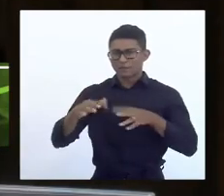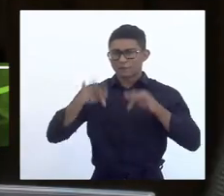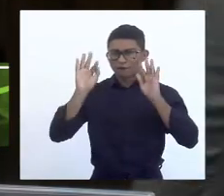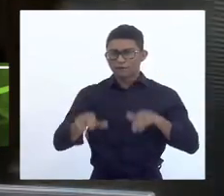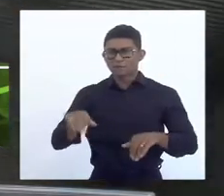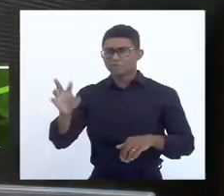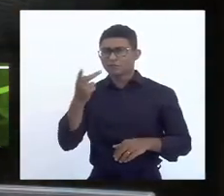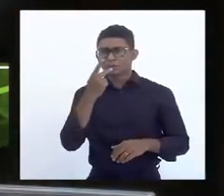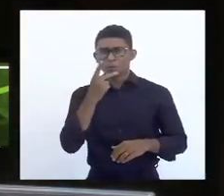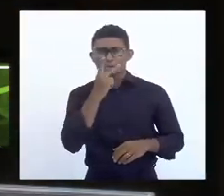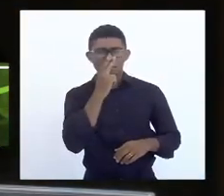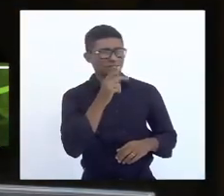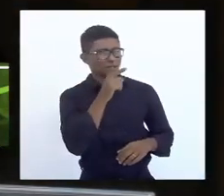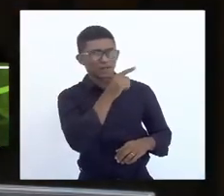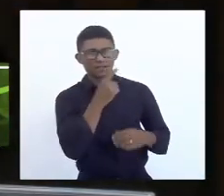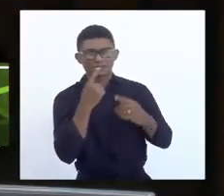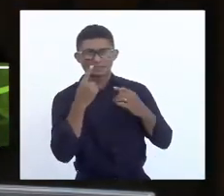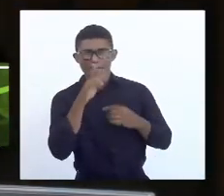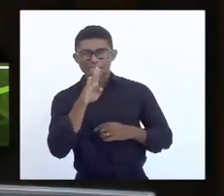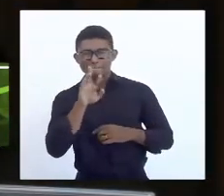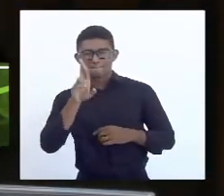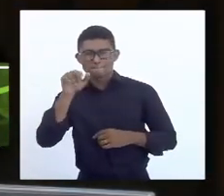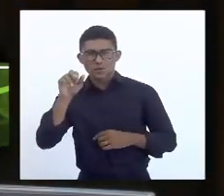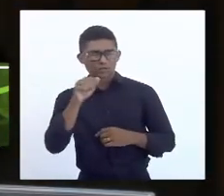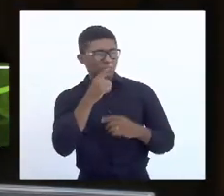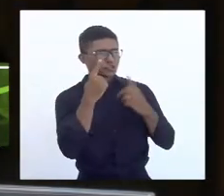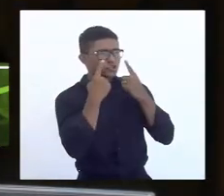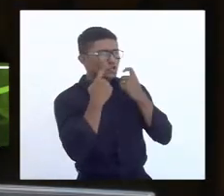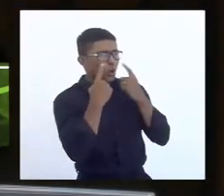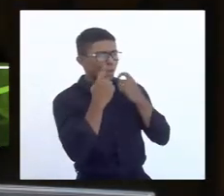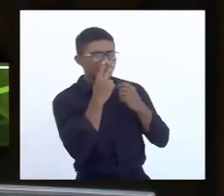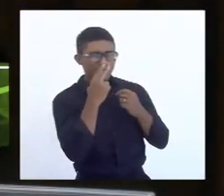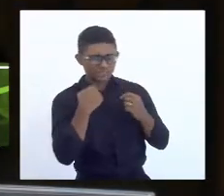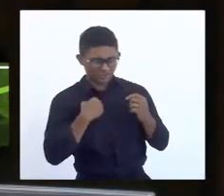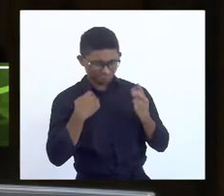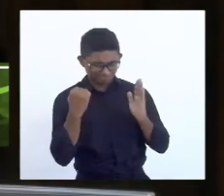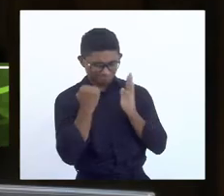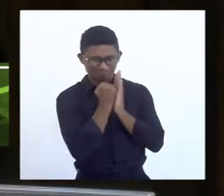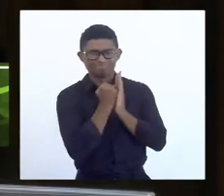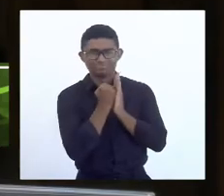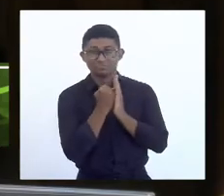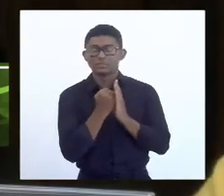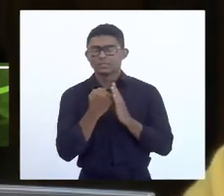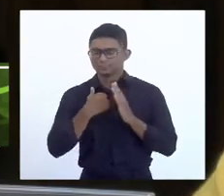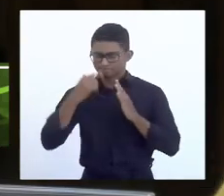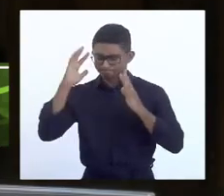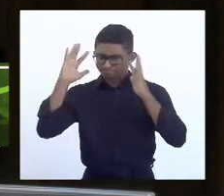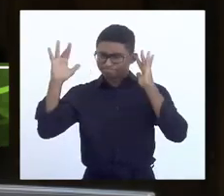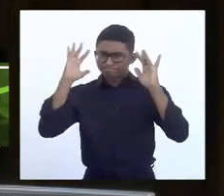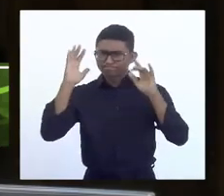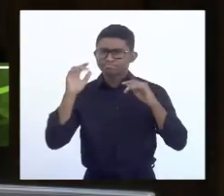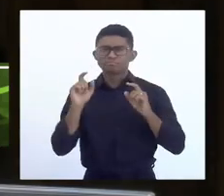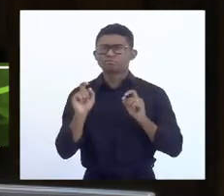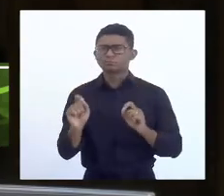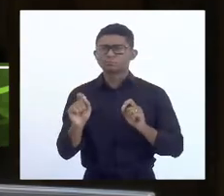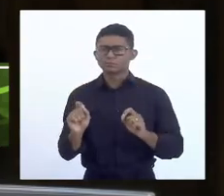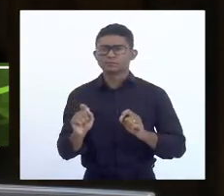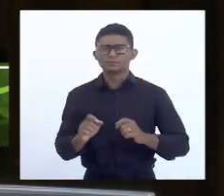que ficou muito marcada pelo choro da Bruna. Mas eu fiquei pensando muito nisso, sabe? depois, no quanto